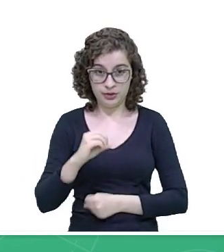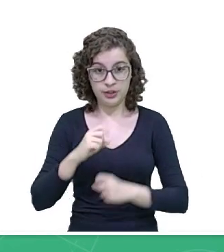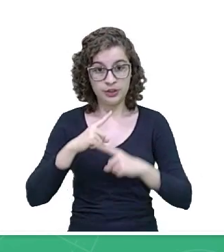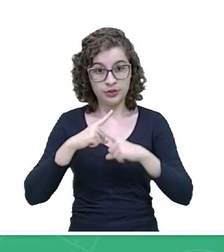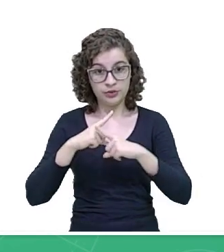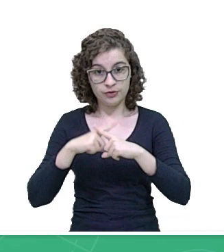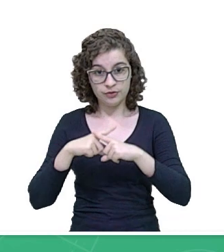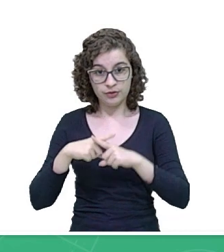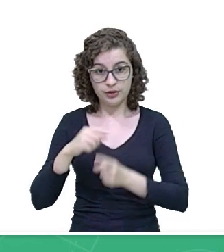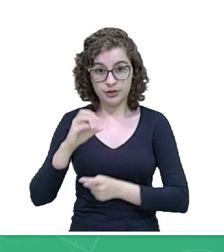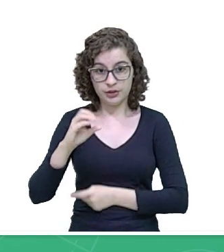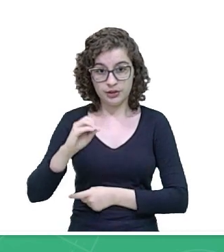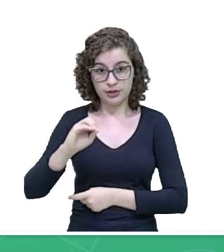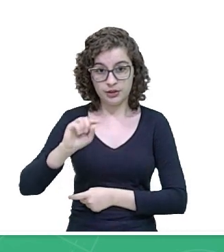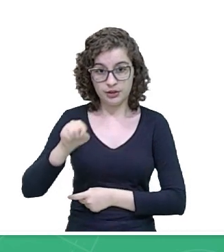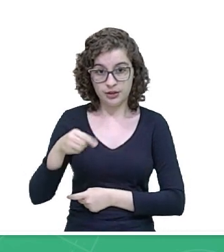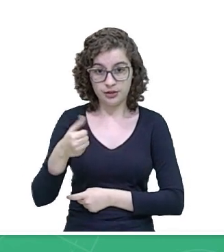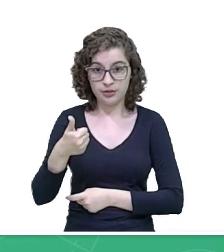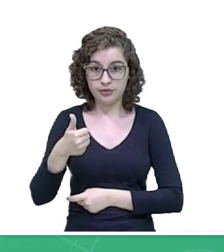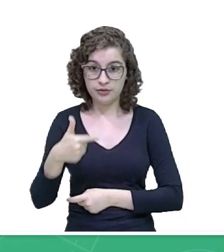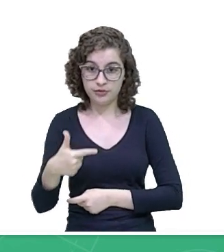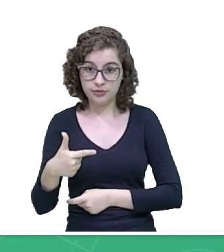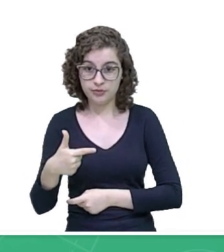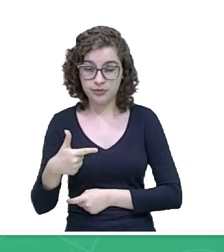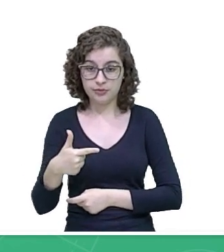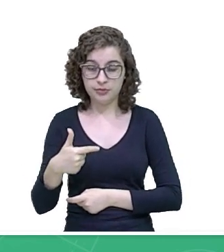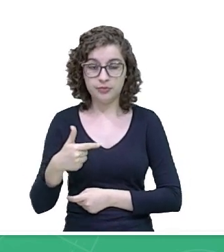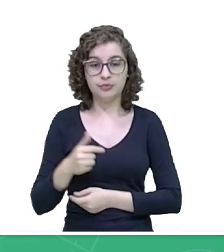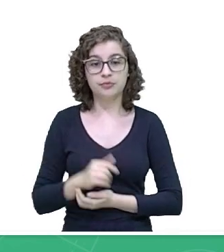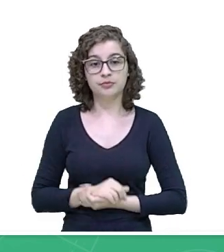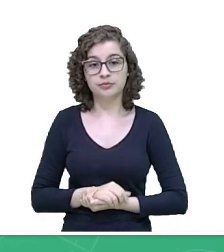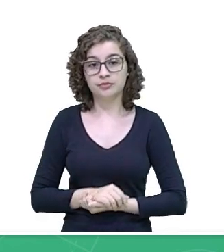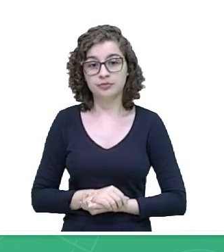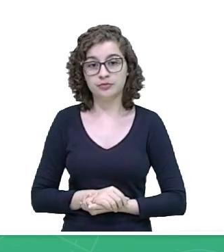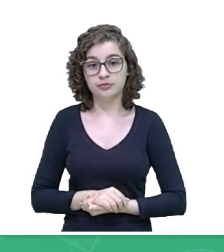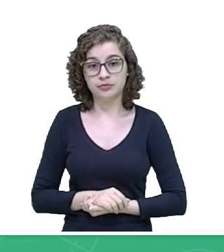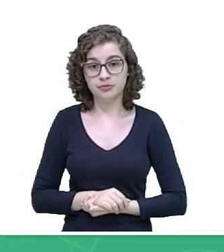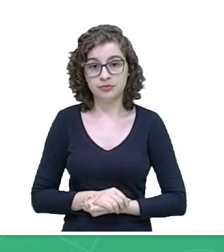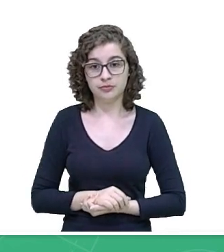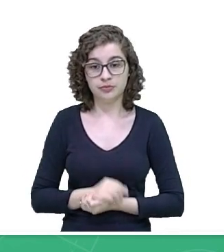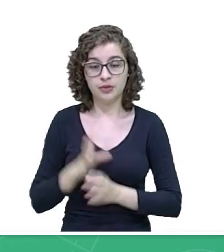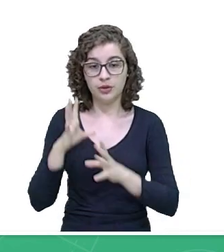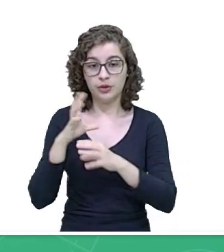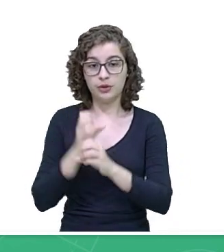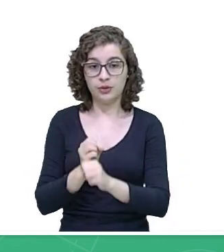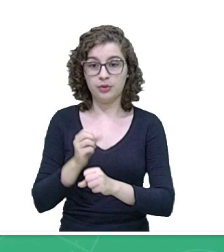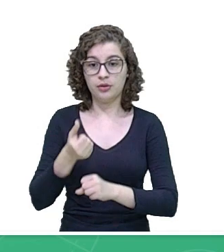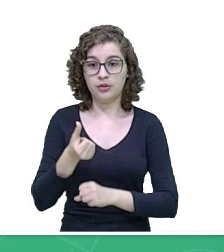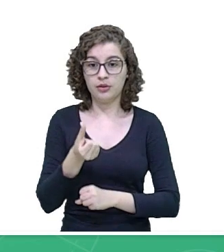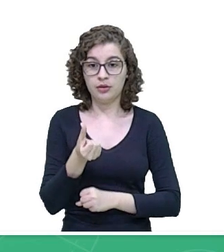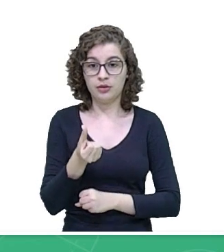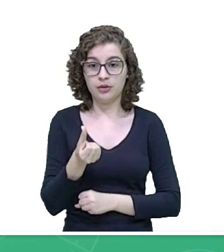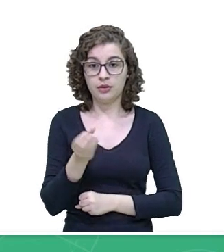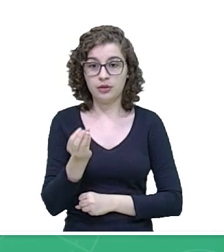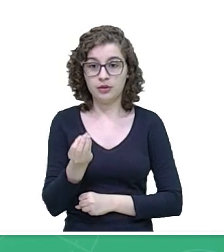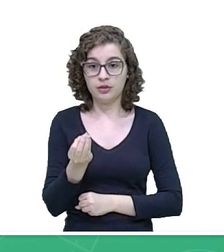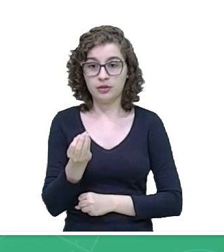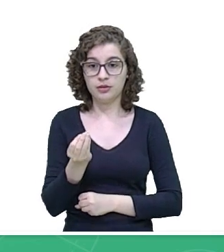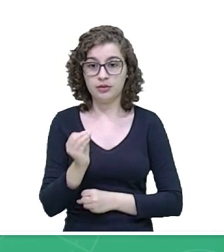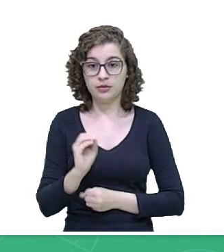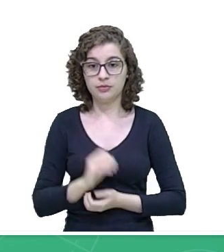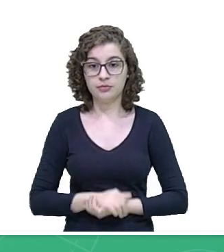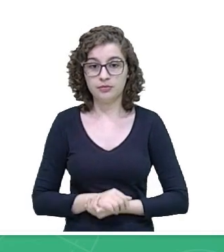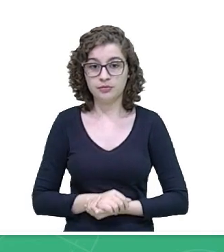você fizer aí a multiplicação, você vai perceber que 500 multiplicado por 0,12 é igual a